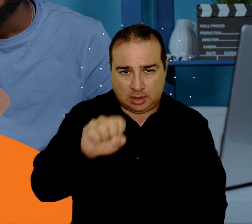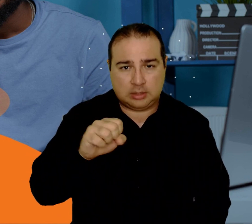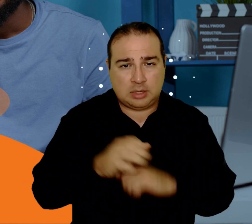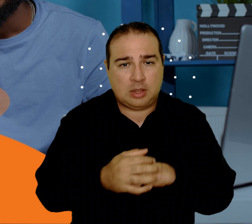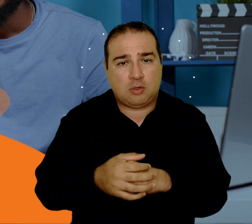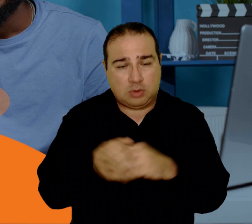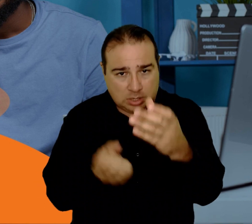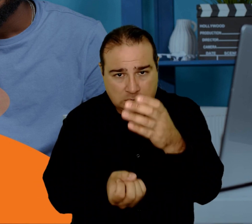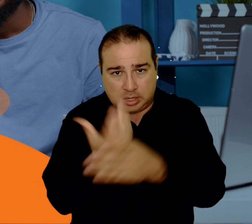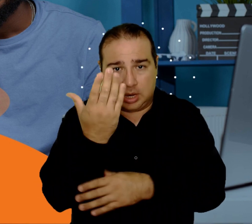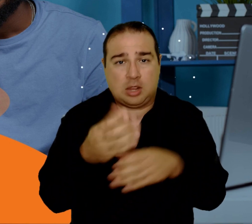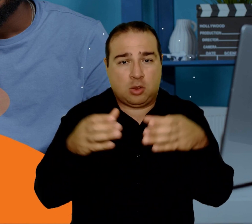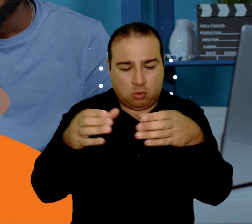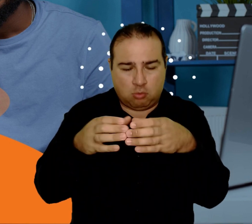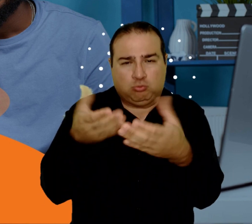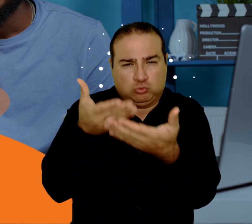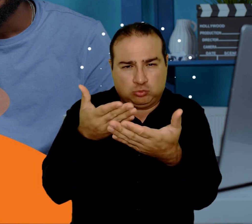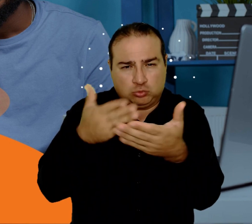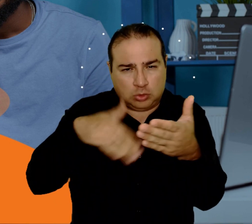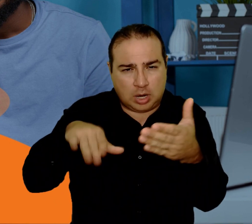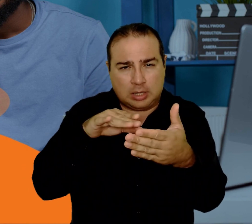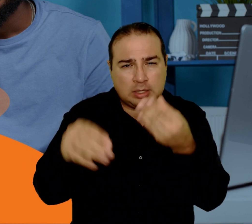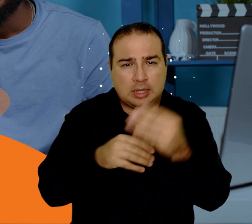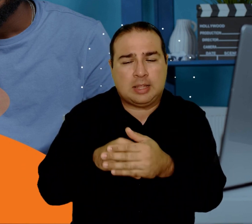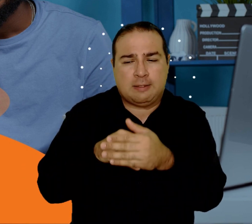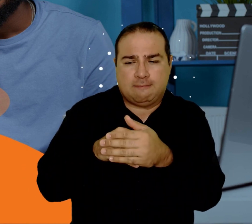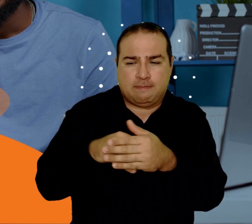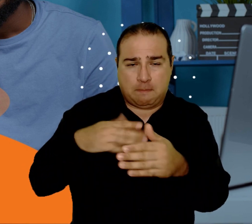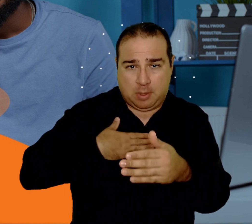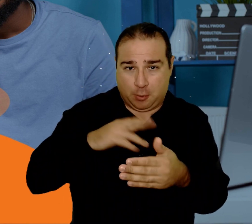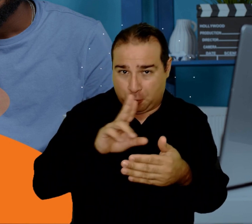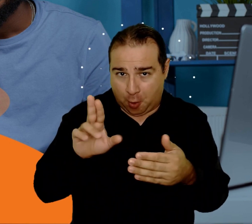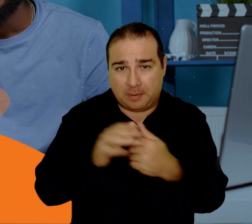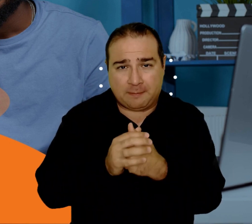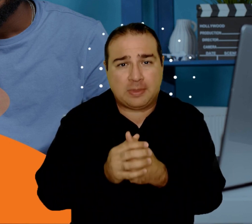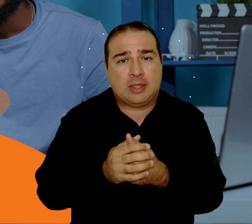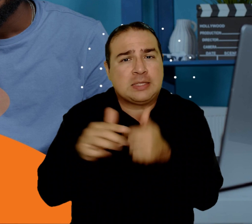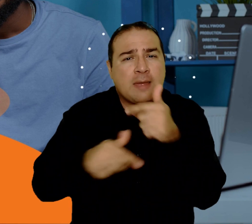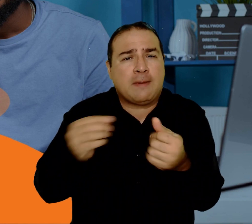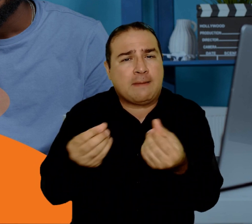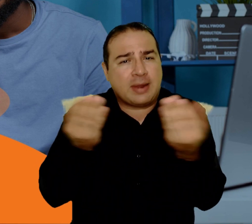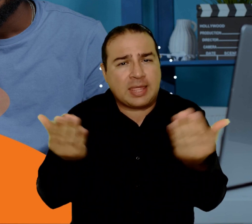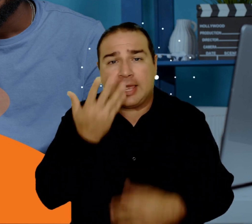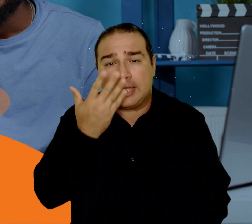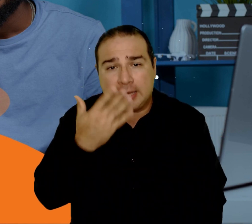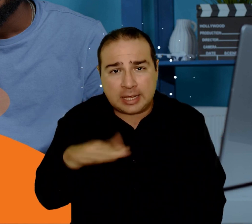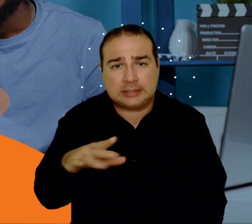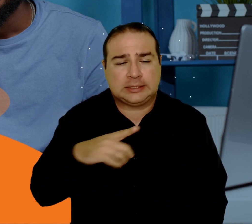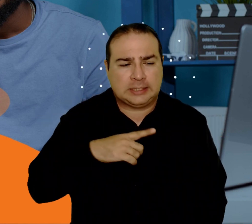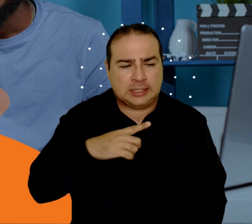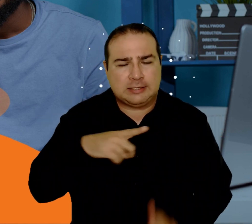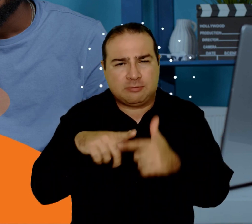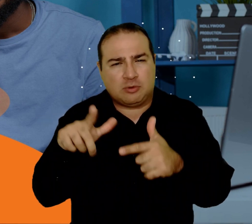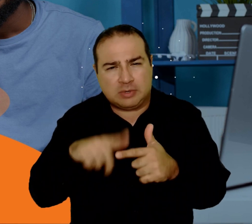meu nome, e a gente trabalha para que nenhuma criança fique de fora da escola em virtude de